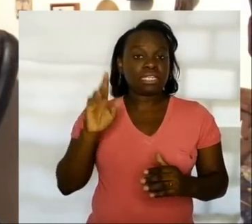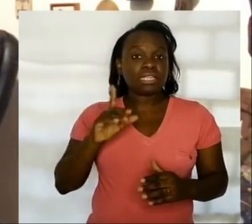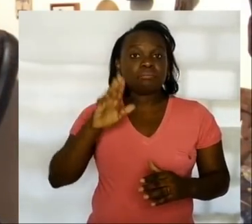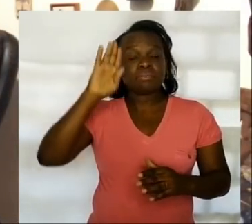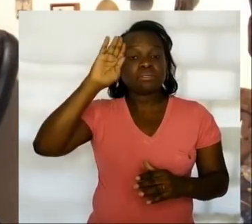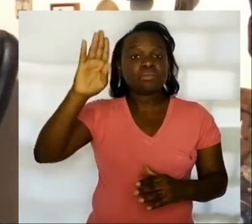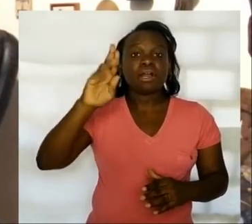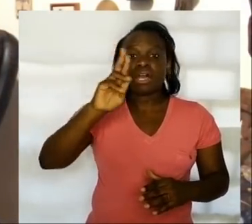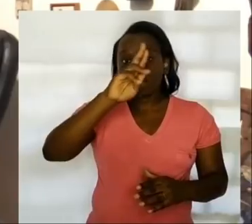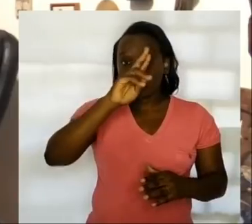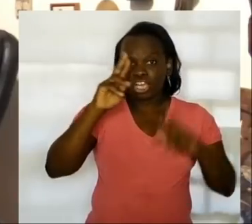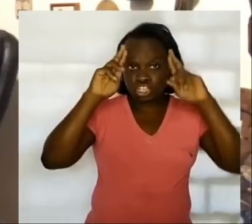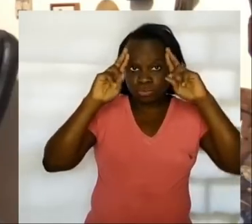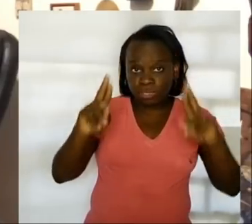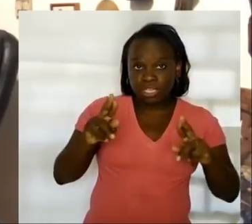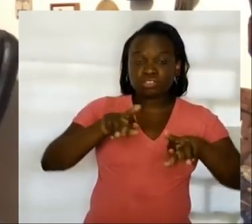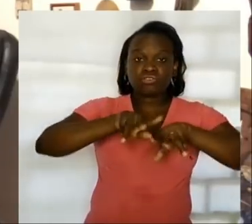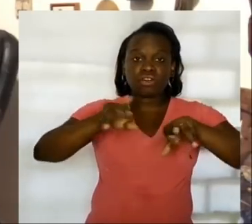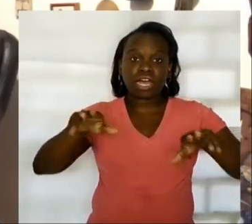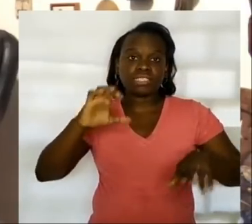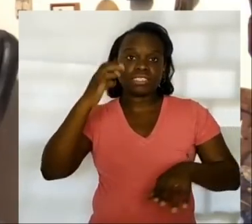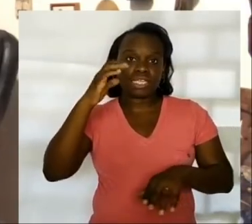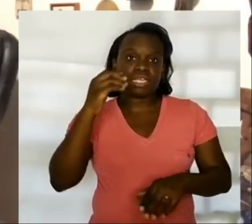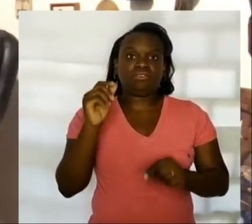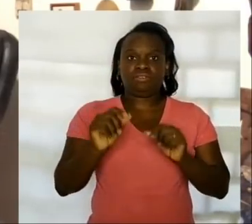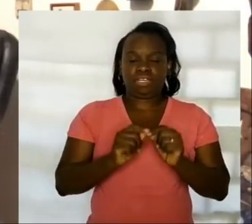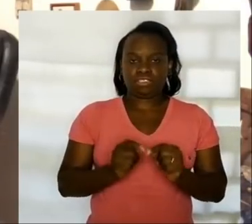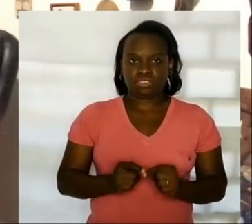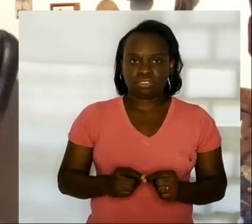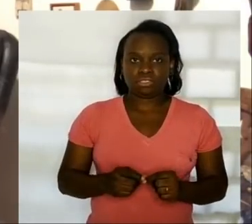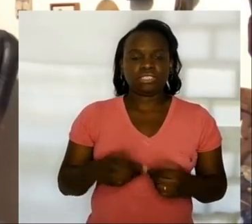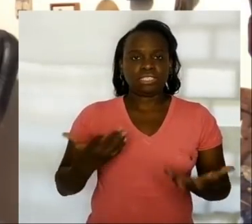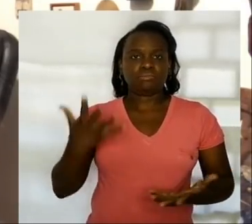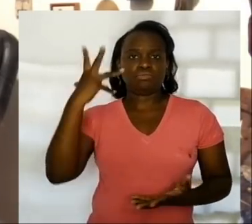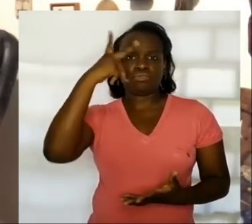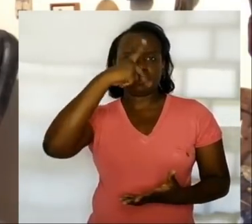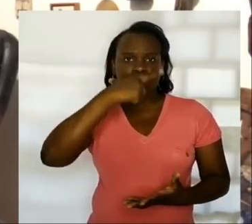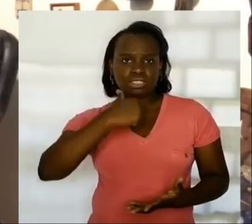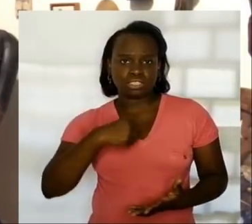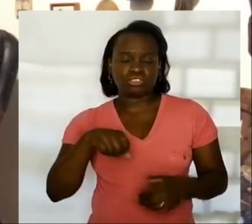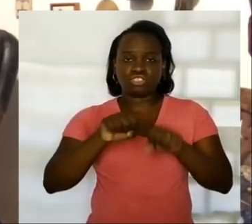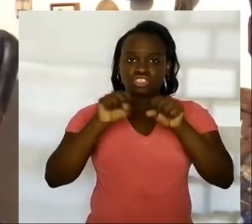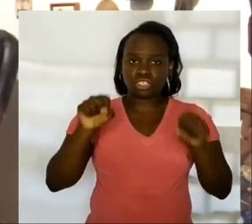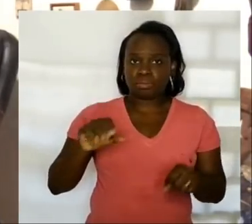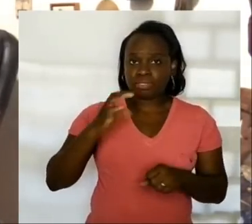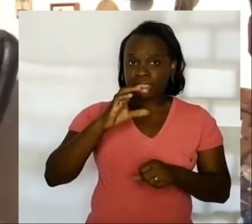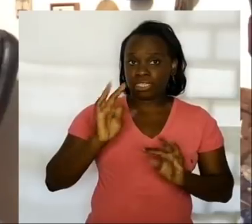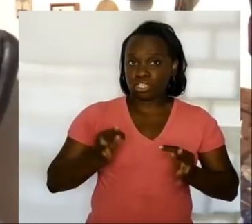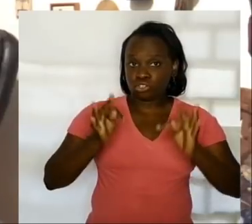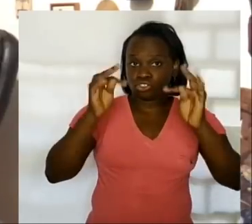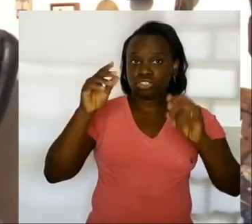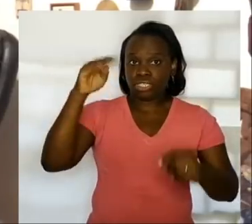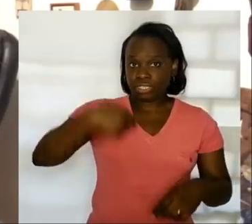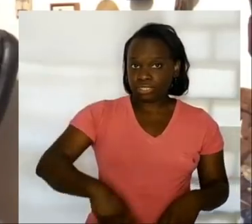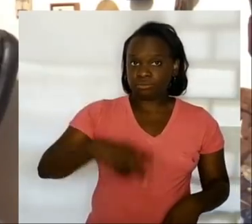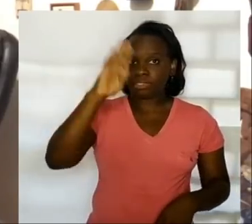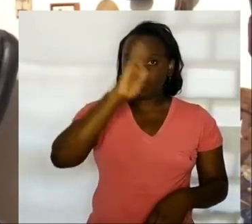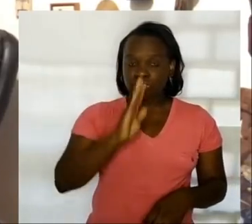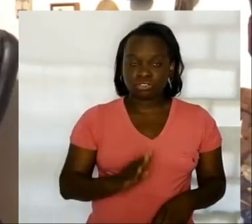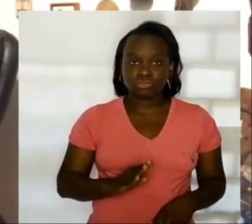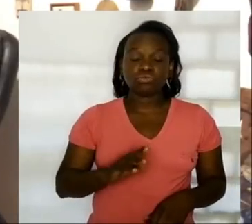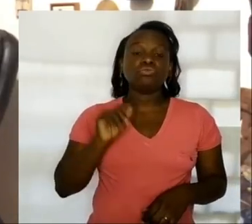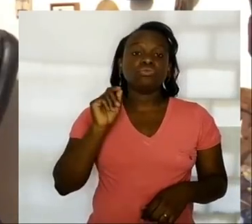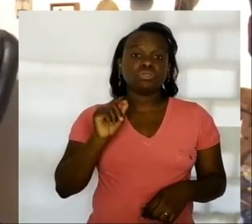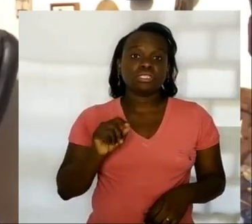cresceram, tendo por base o respeito pelas múltiplas formas de fazer ciência. O que há de belo no sistema de ciência e tecnologia